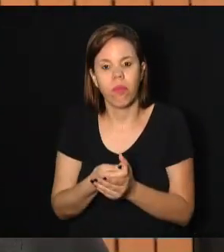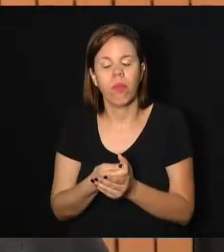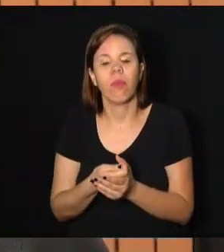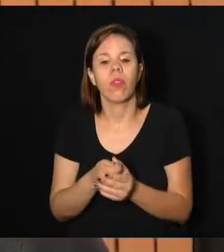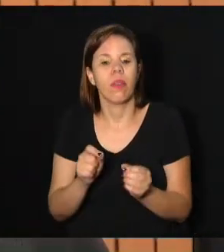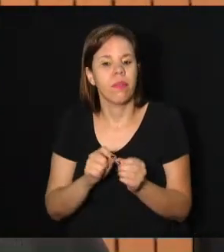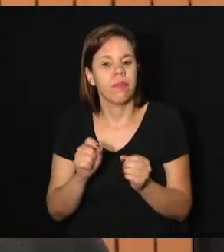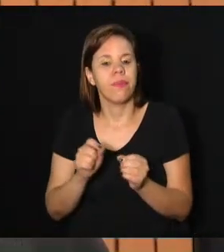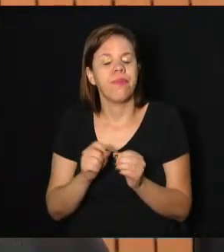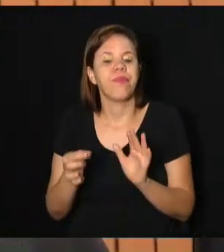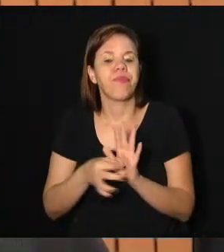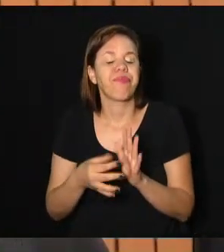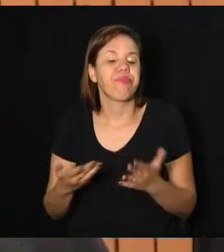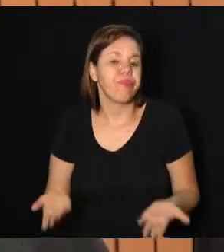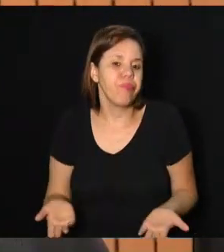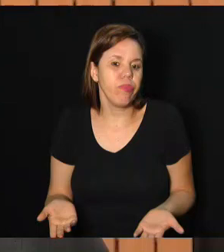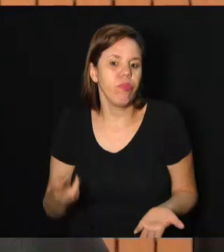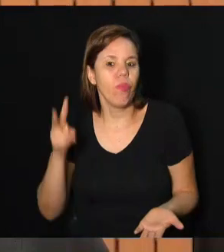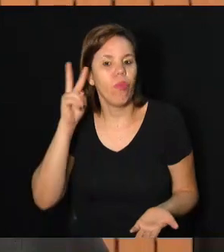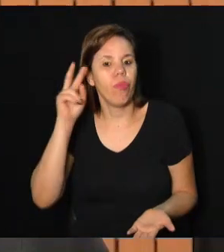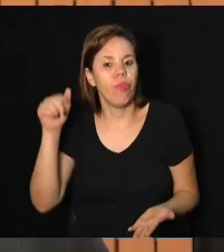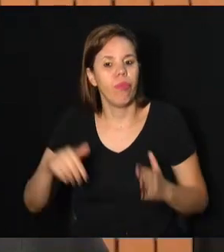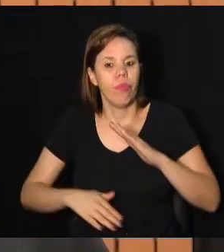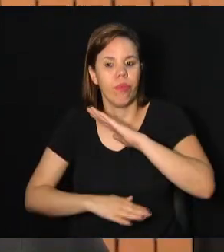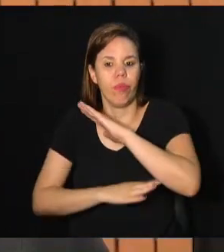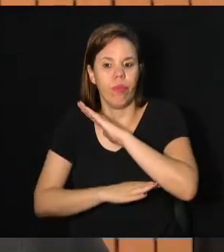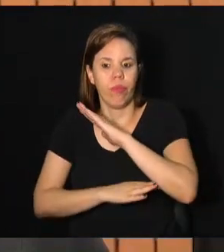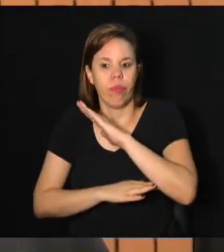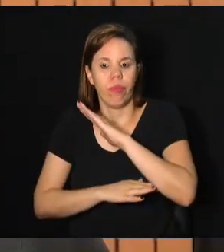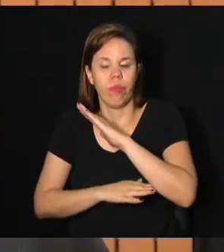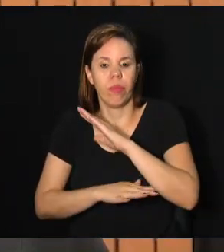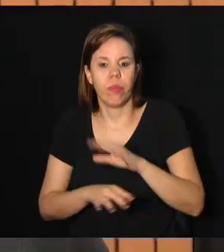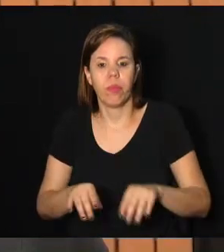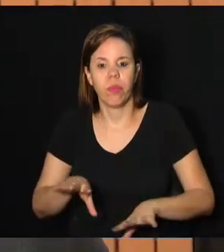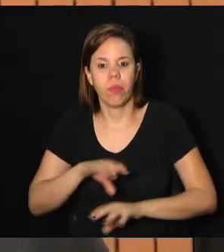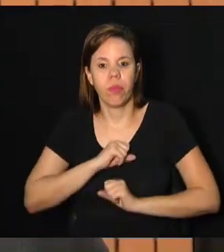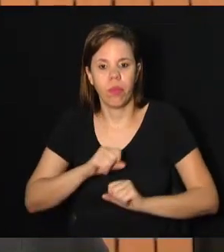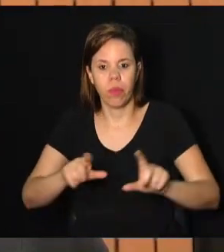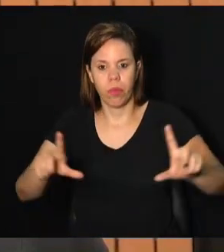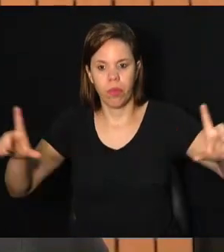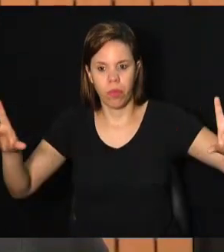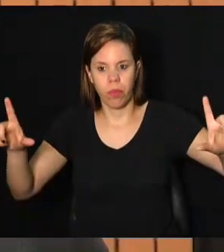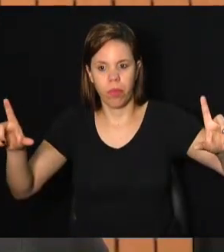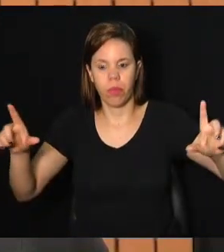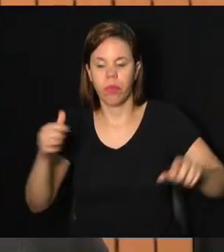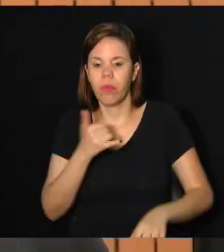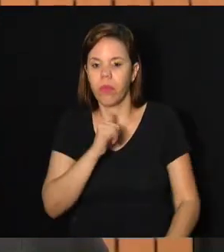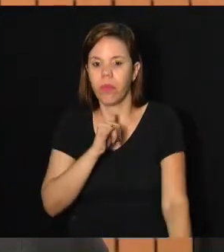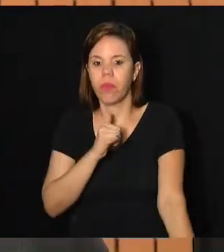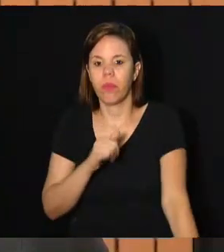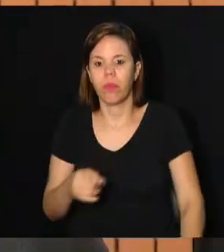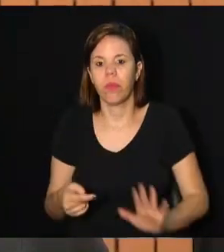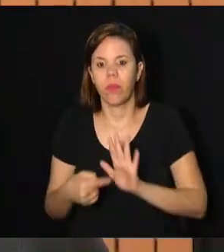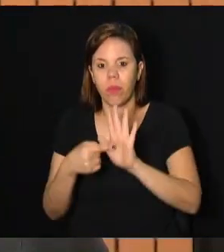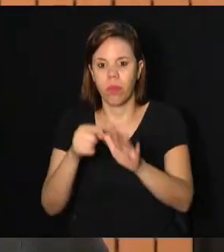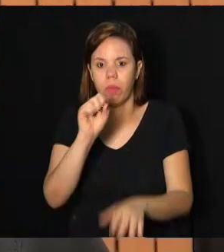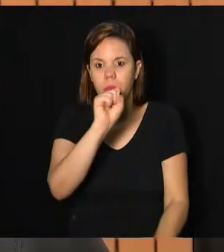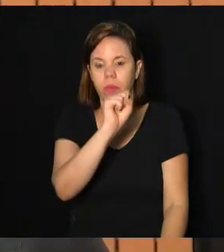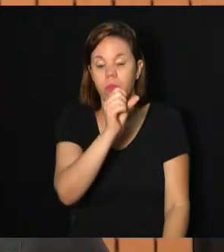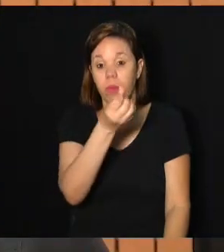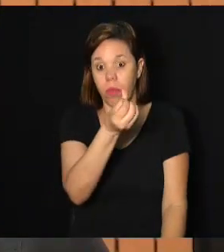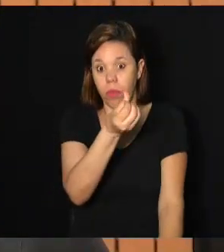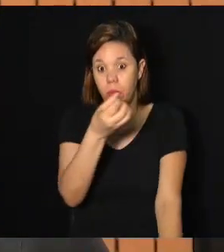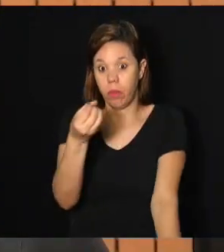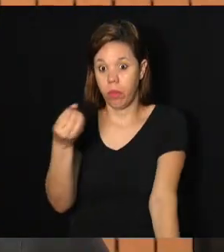posicionamentos. Lembrando que a Câmara adquiriu o painel eletrônico, foram R$600 mil, né, nesse